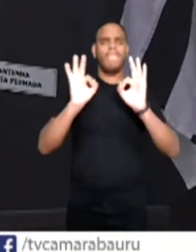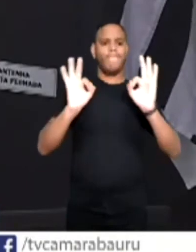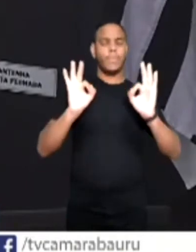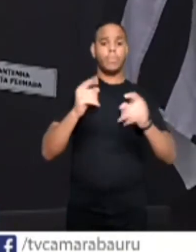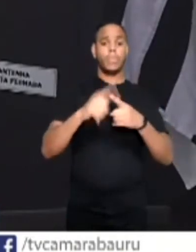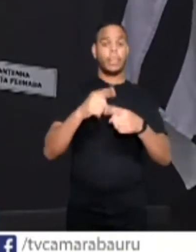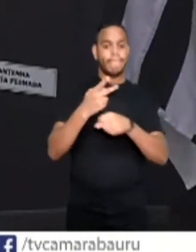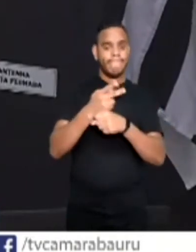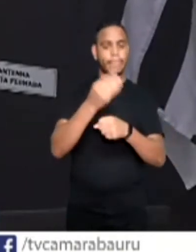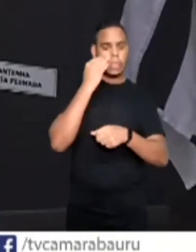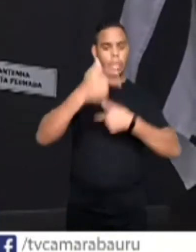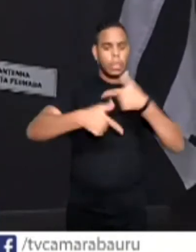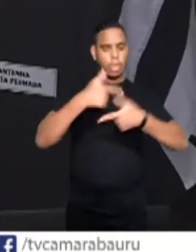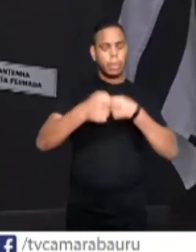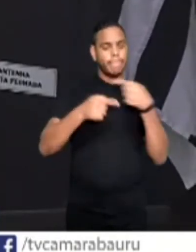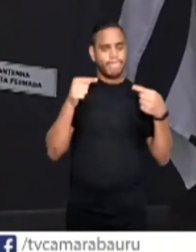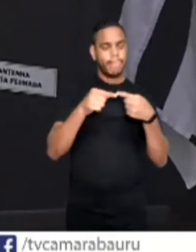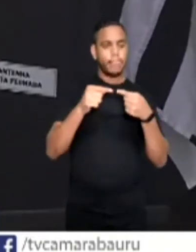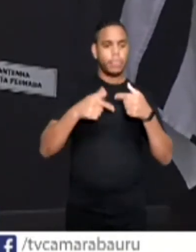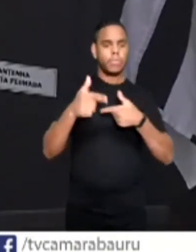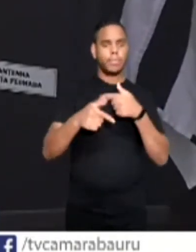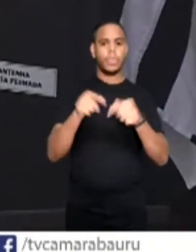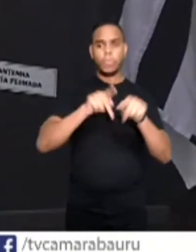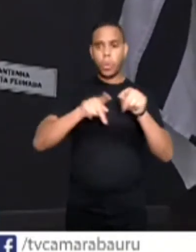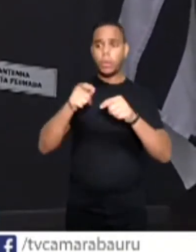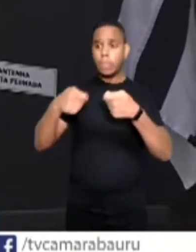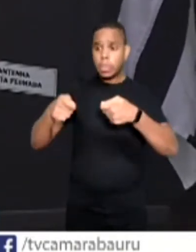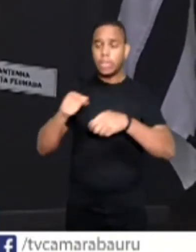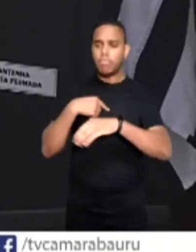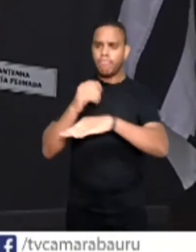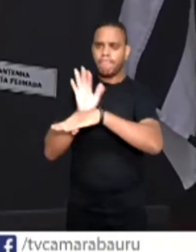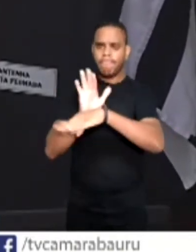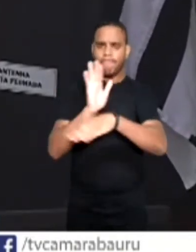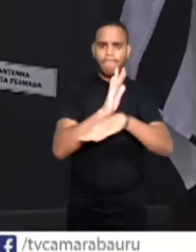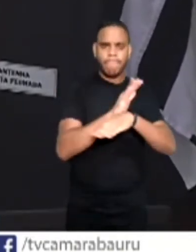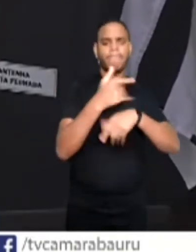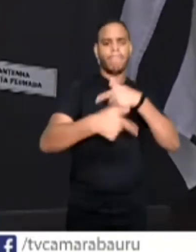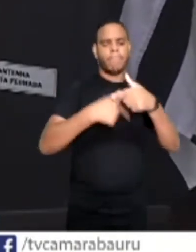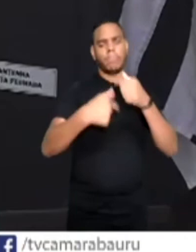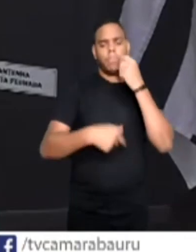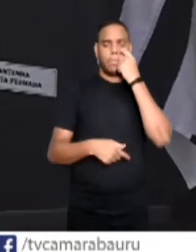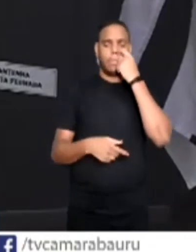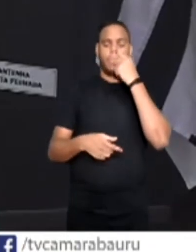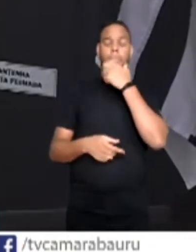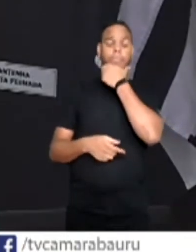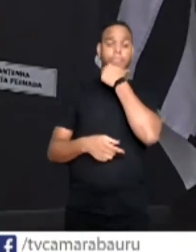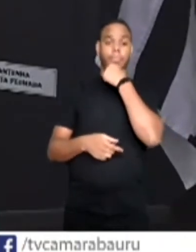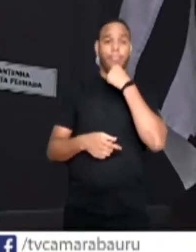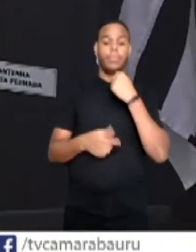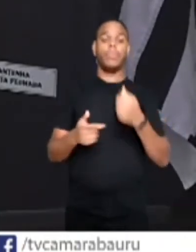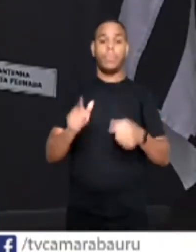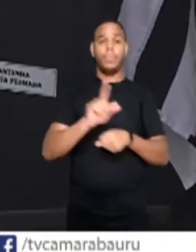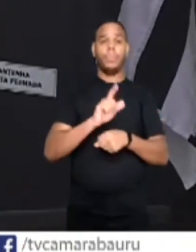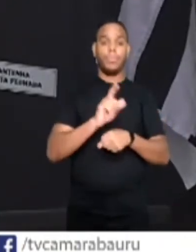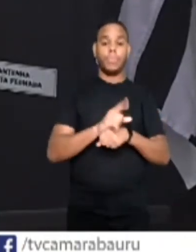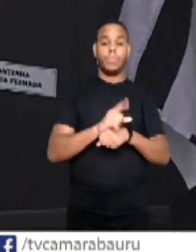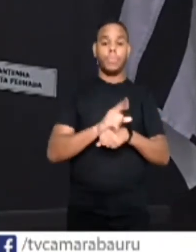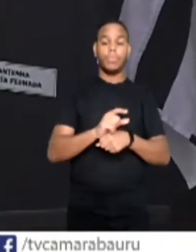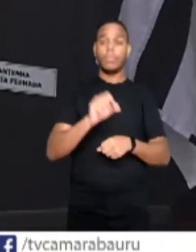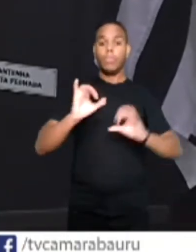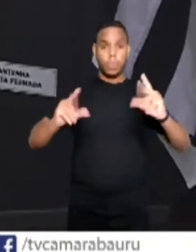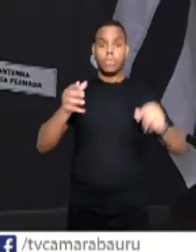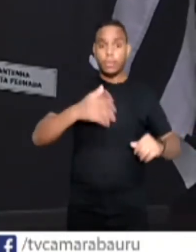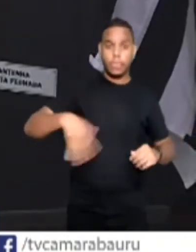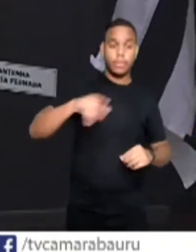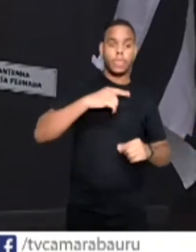trabalhar dentro daquilo que realmente o próprio município necessita dentro da sua gestão. E gestão realmente é quando todos estão no mesmo objetivo,